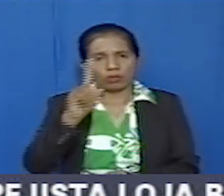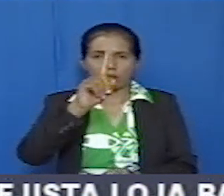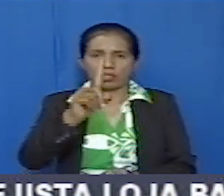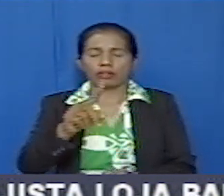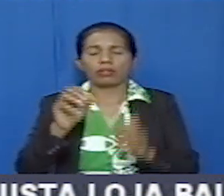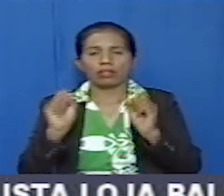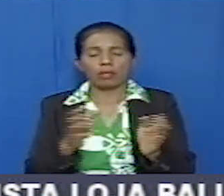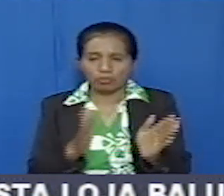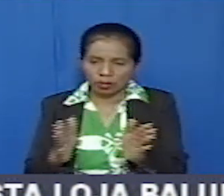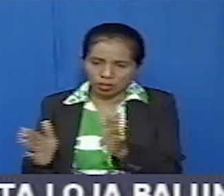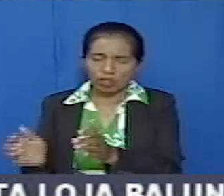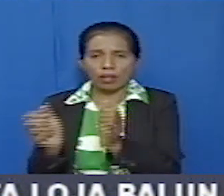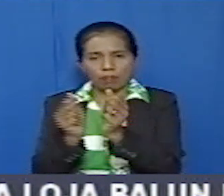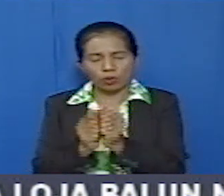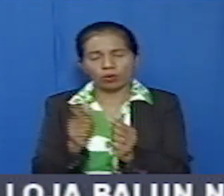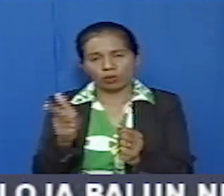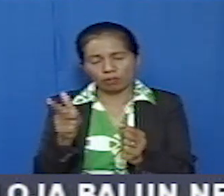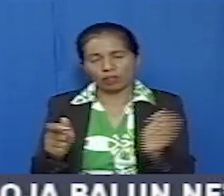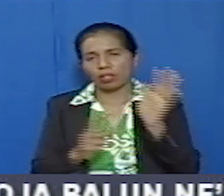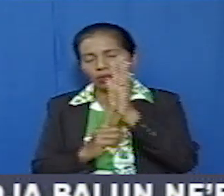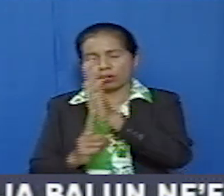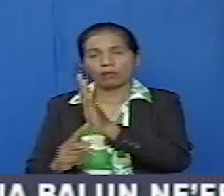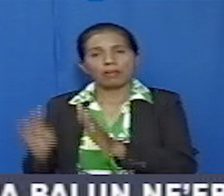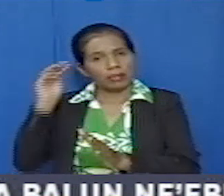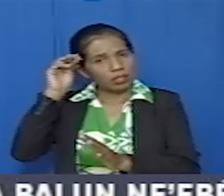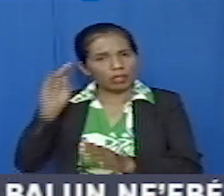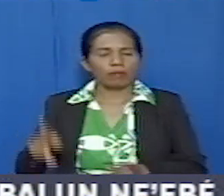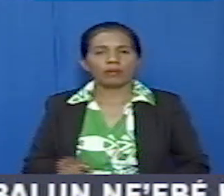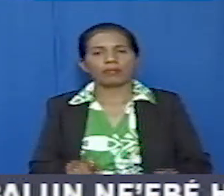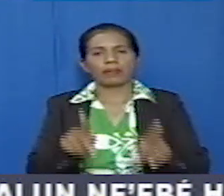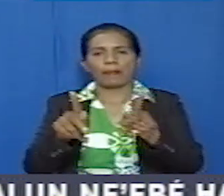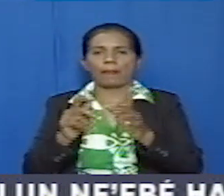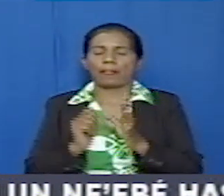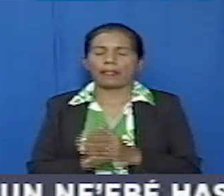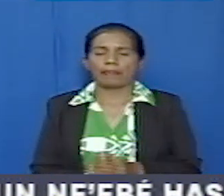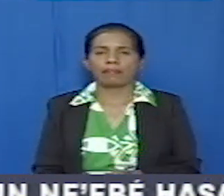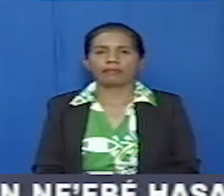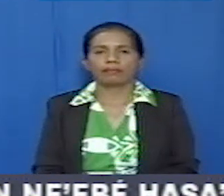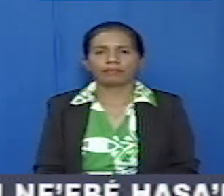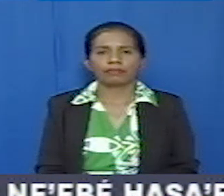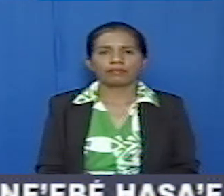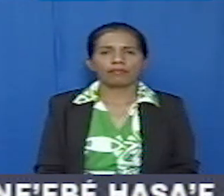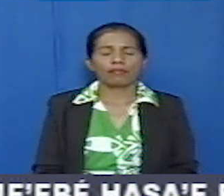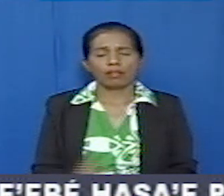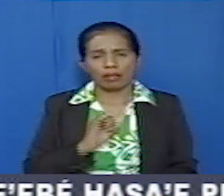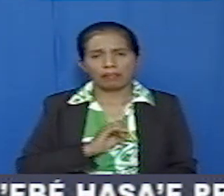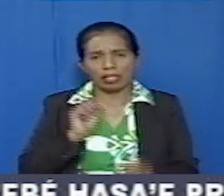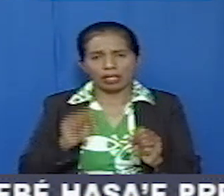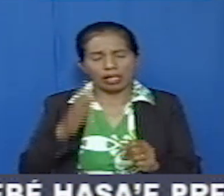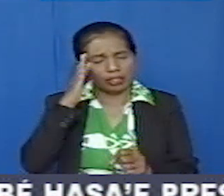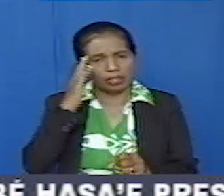ida, processa ona Hamutu Gruanulu ba Ministério Público. Fabel hatete, tebal tira hatene ya